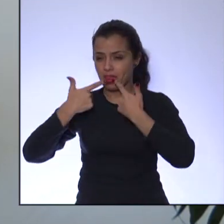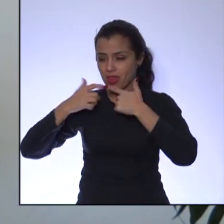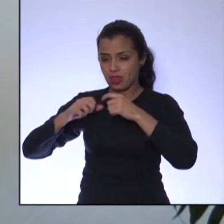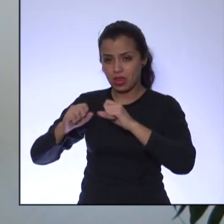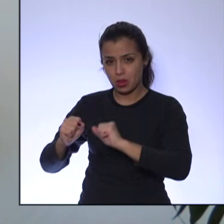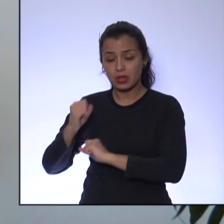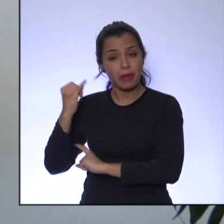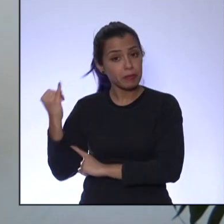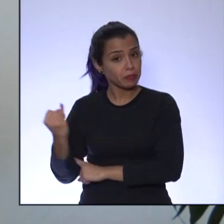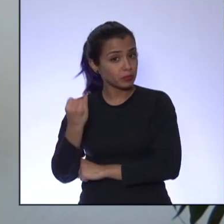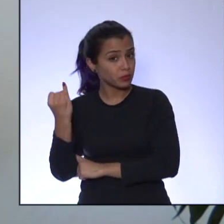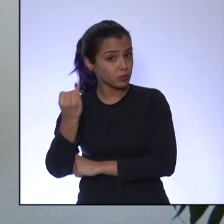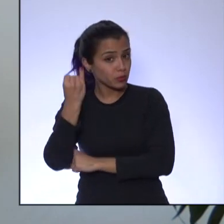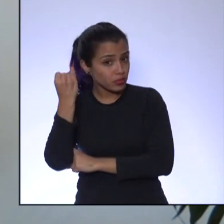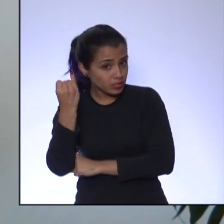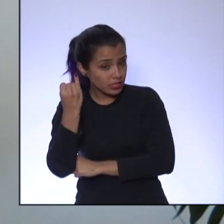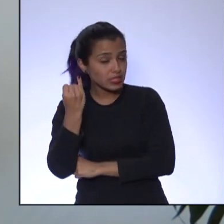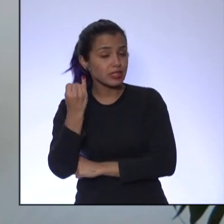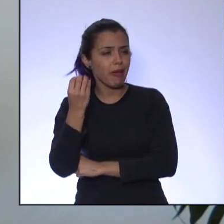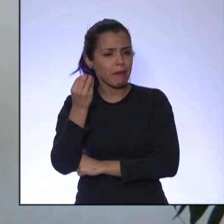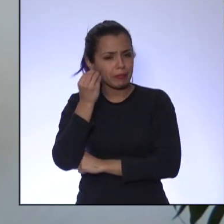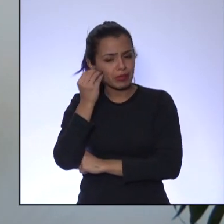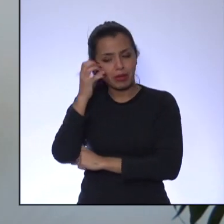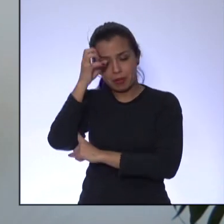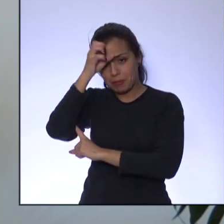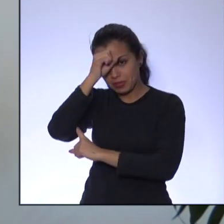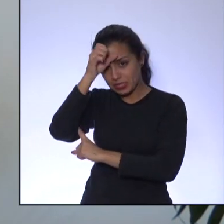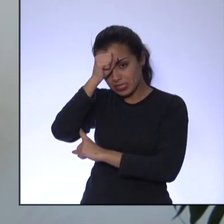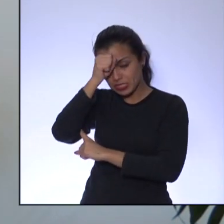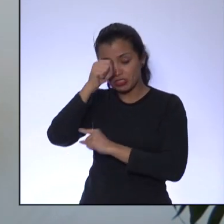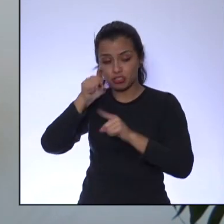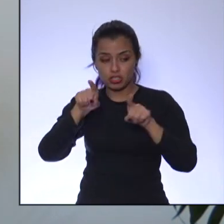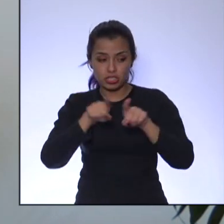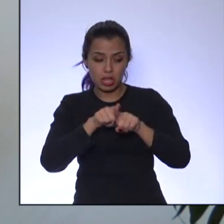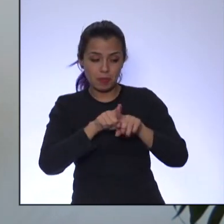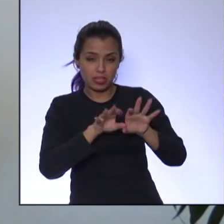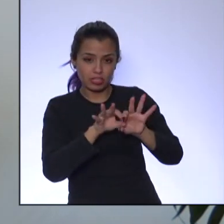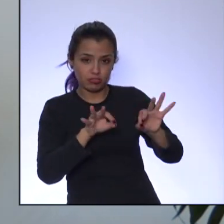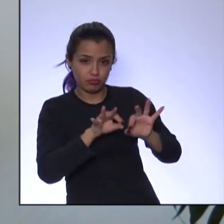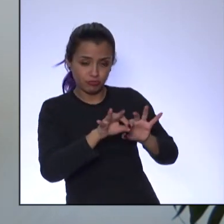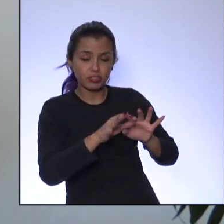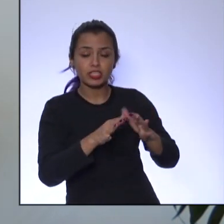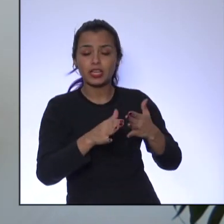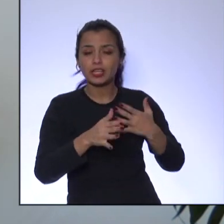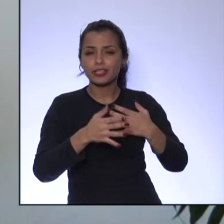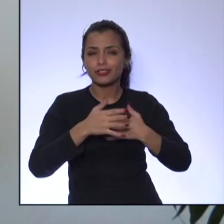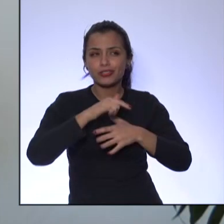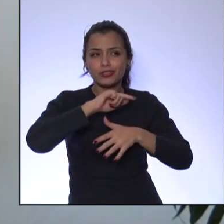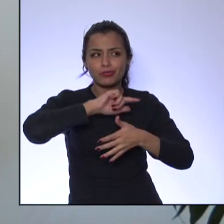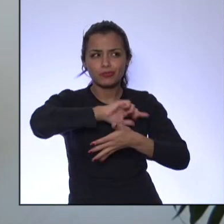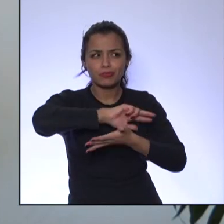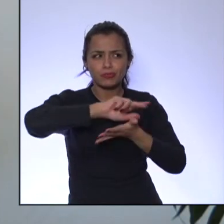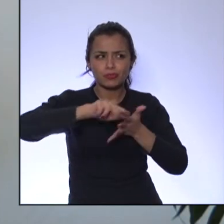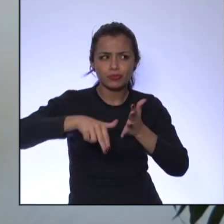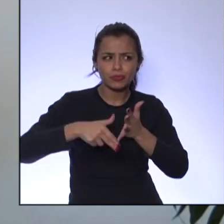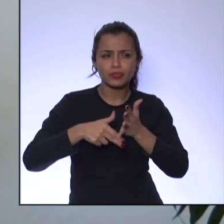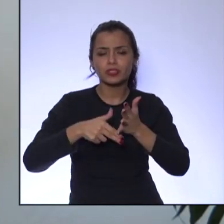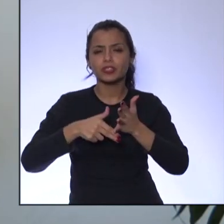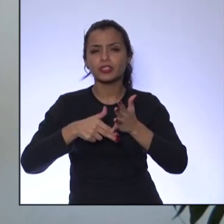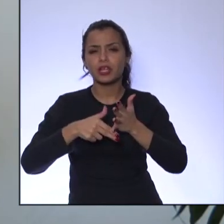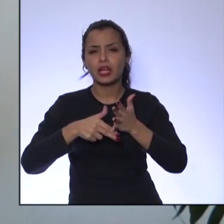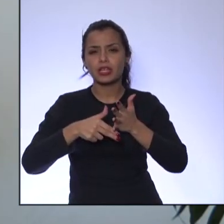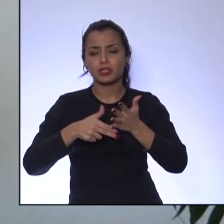no processo de aprendizagem da cartografia e da geografia e de outros componentes da área do conhecimento,